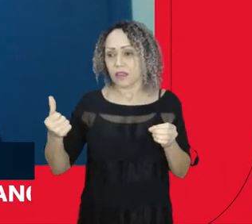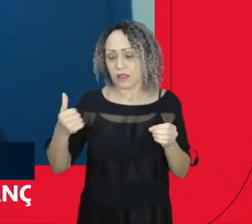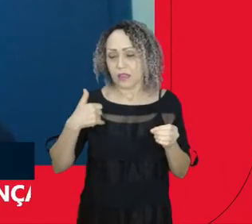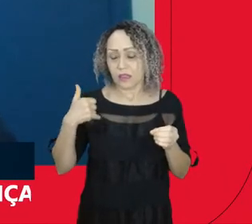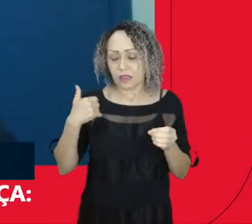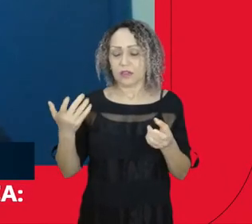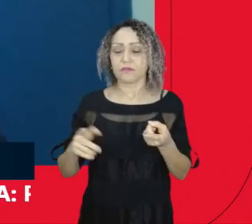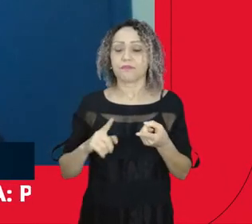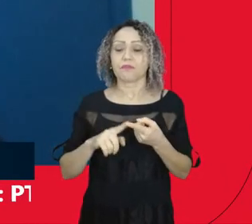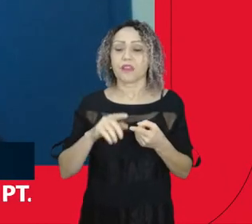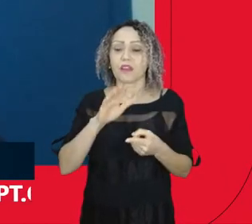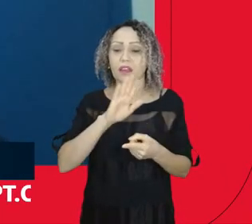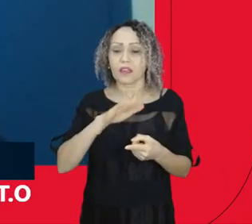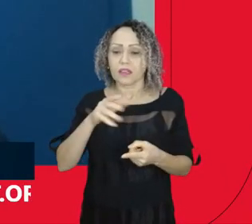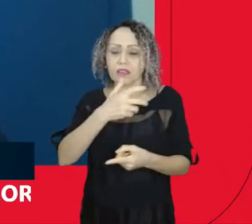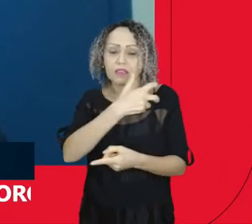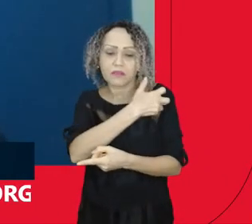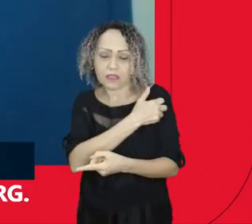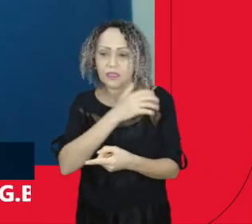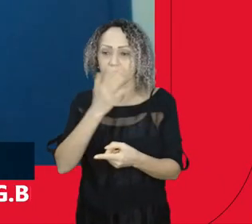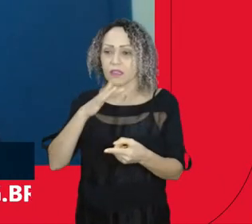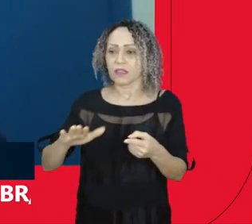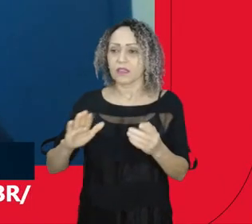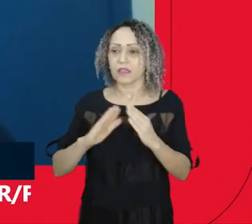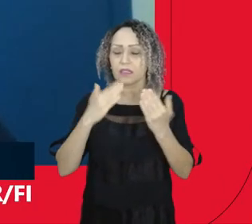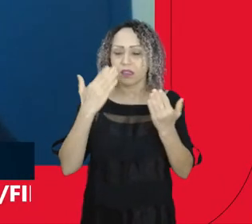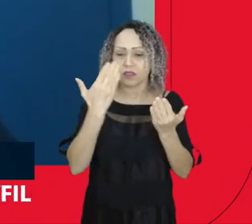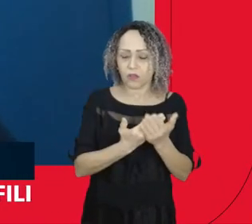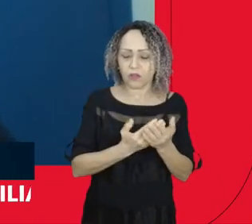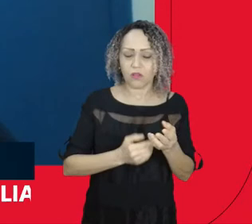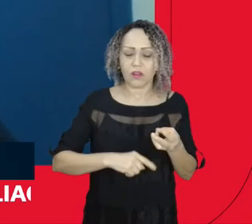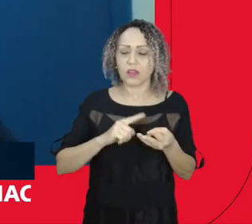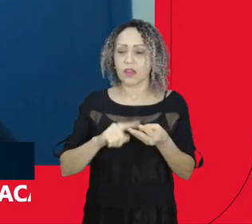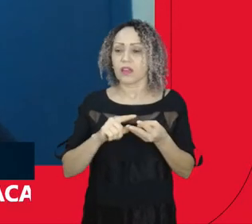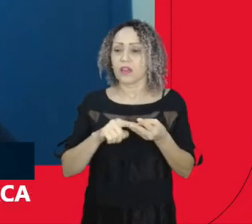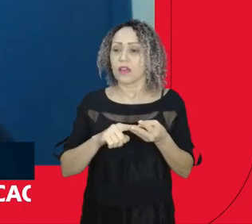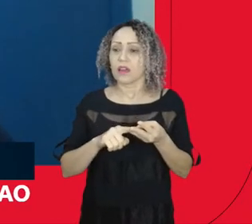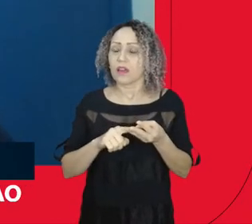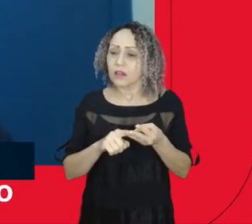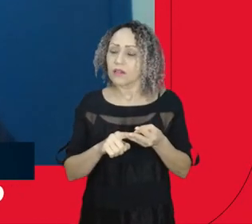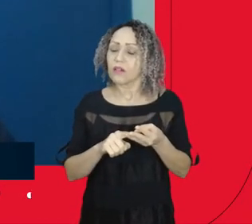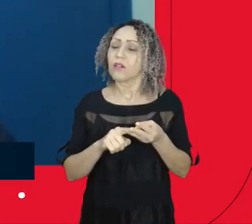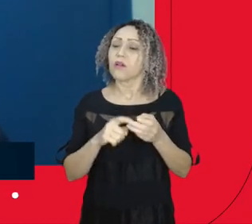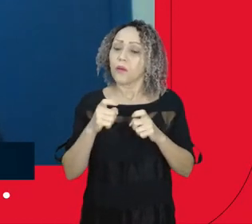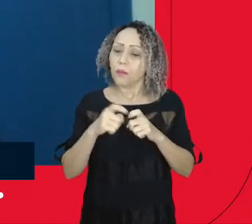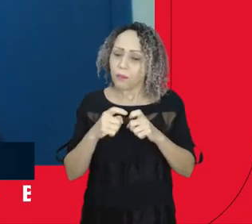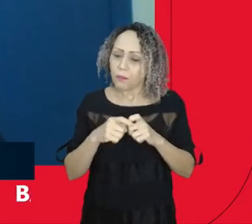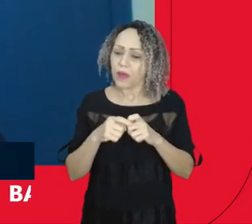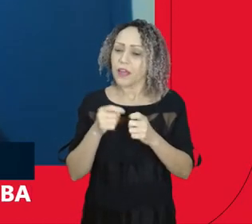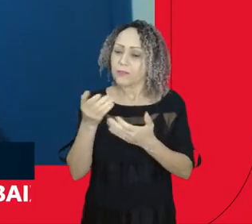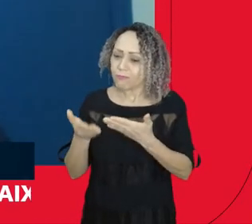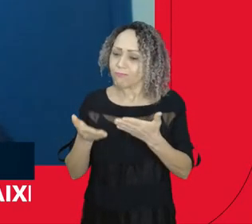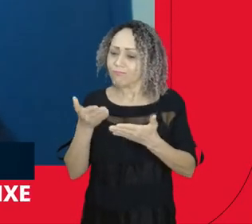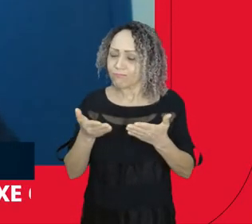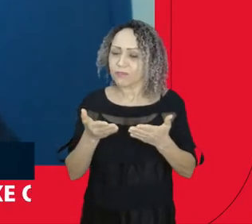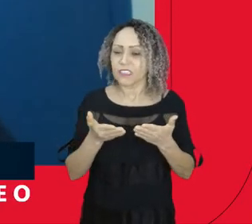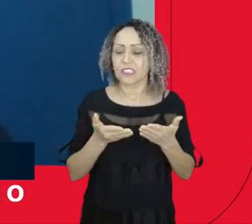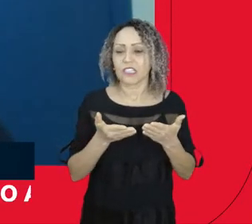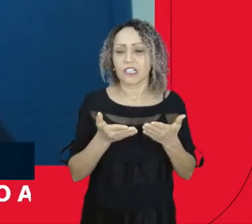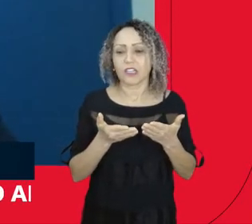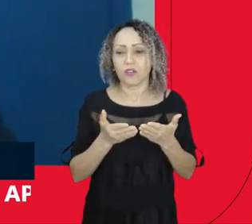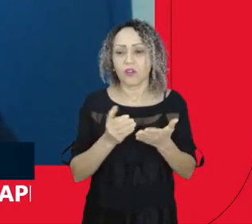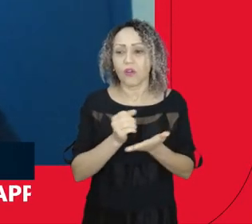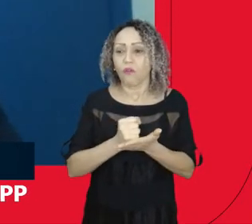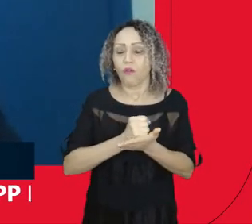vacina, criança com acompanhamento médico, a volta do mais que tem farmácia popular, reajuste na merenda escolar, comida